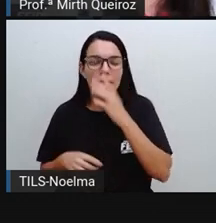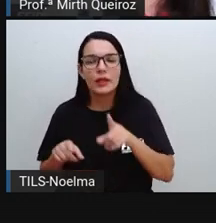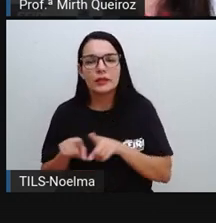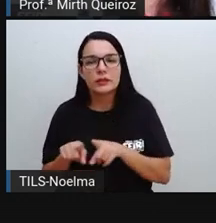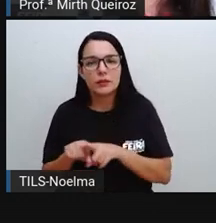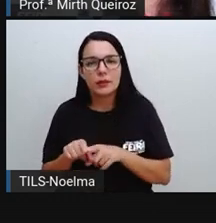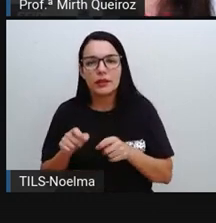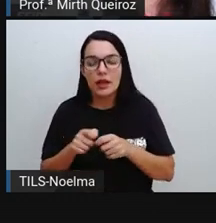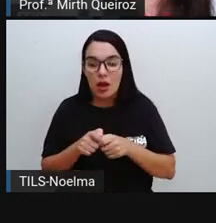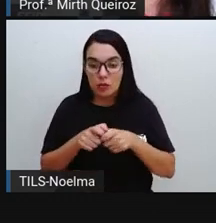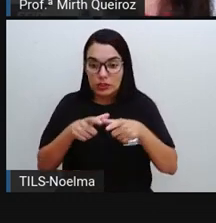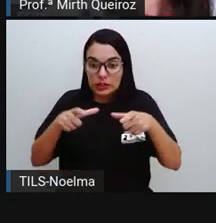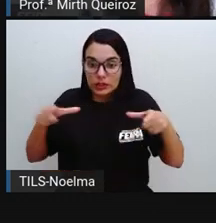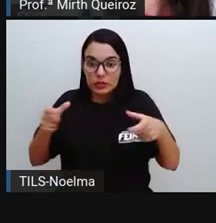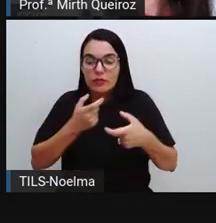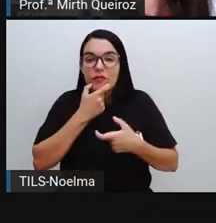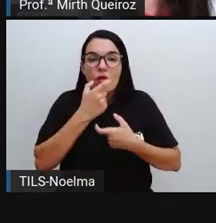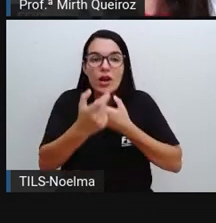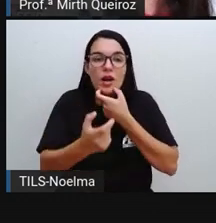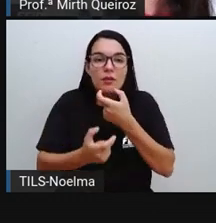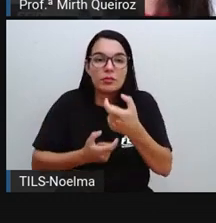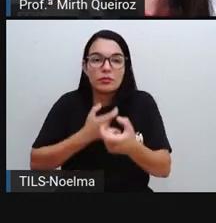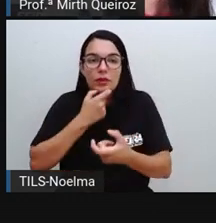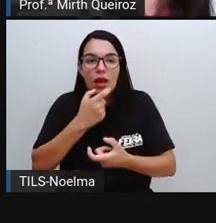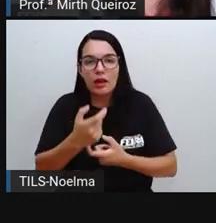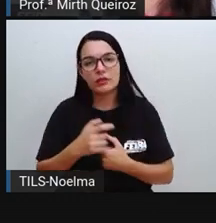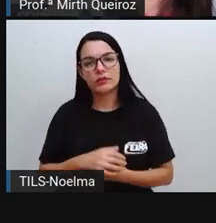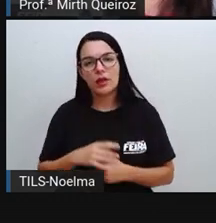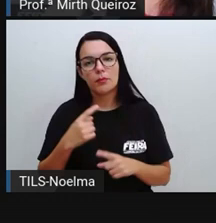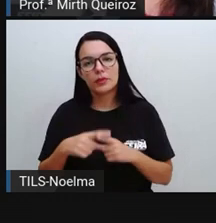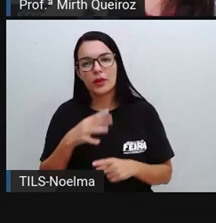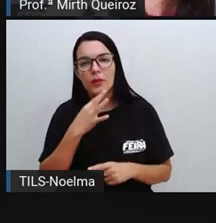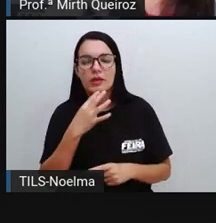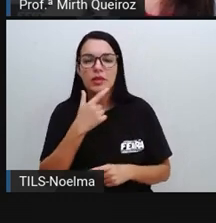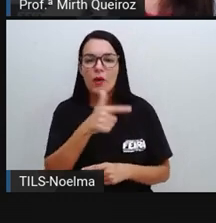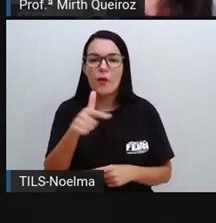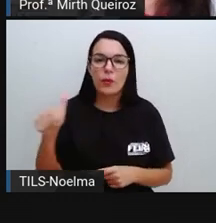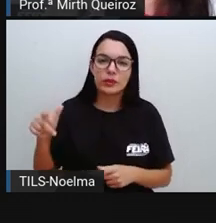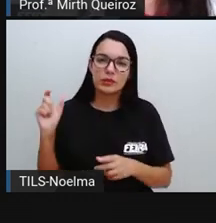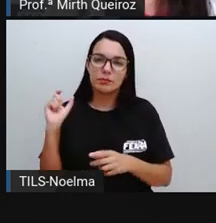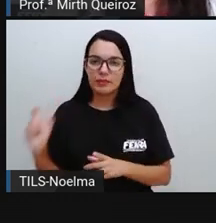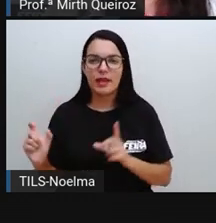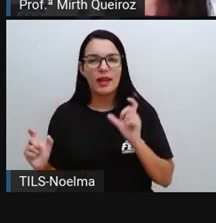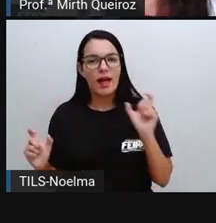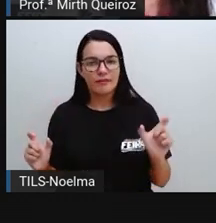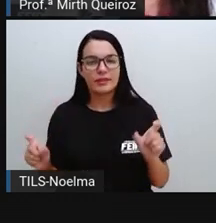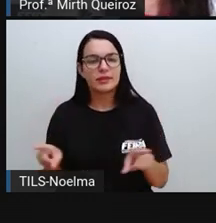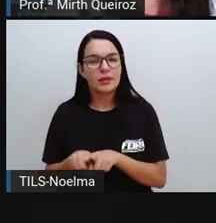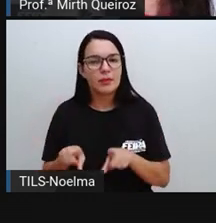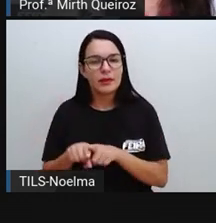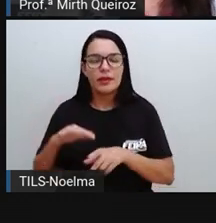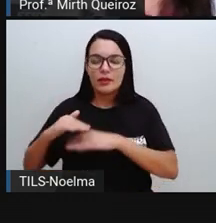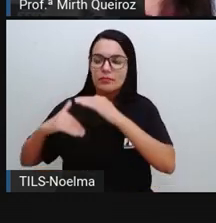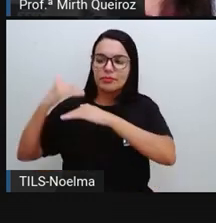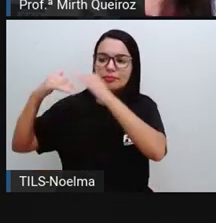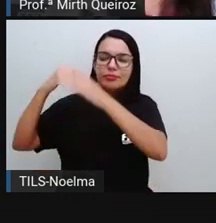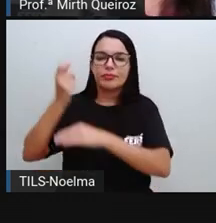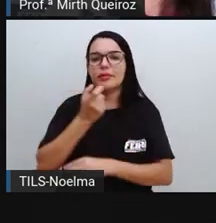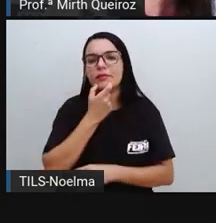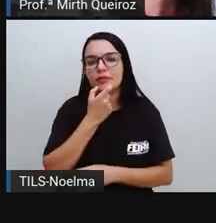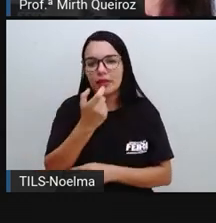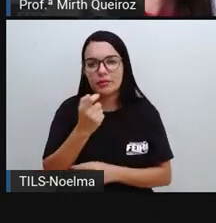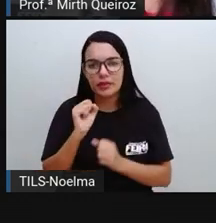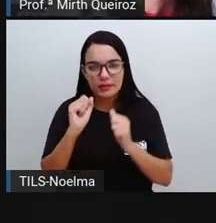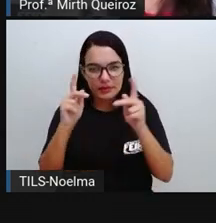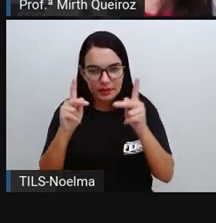aumentando o nosso vocabulário também, porque a gente vai conhecendo outras palavras aí, enriquecendo mais ainda o nosso